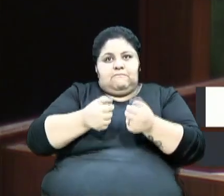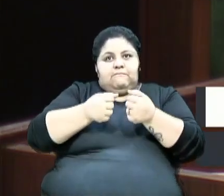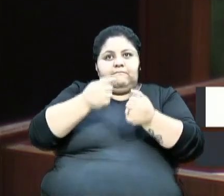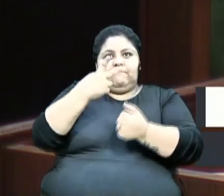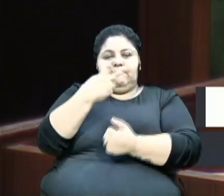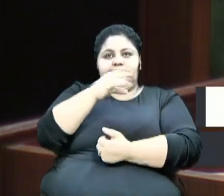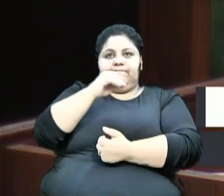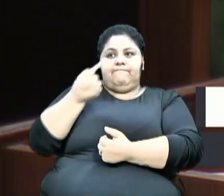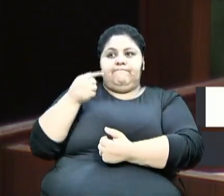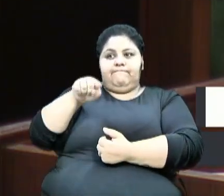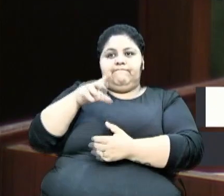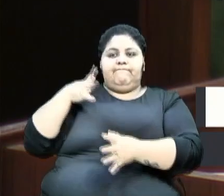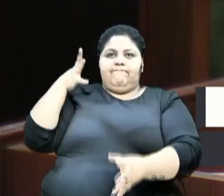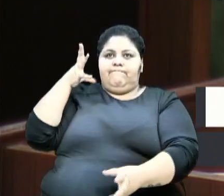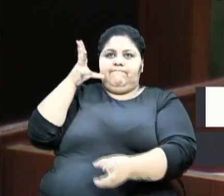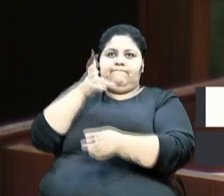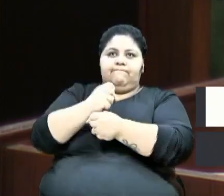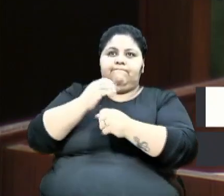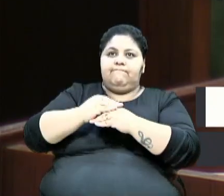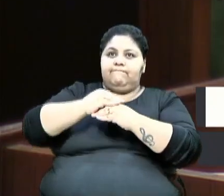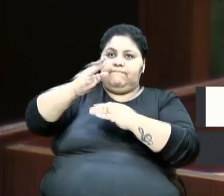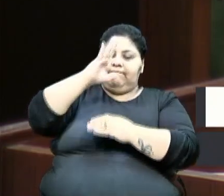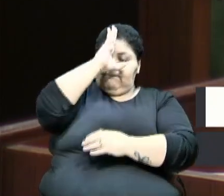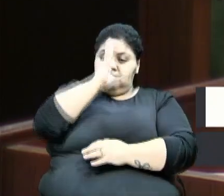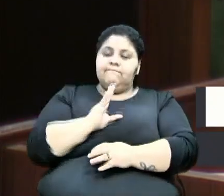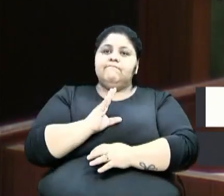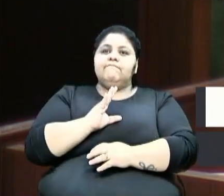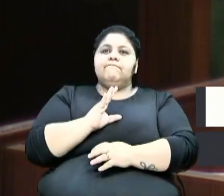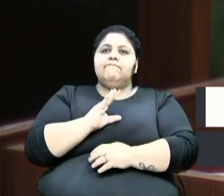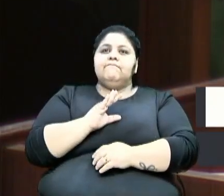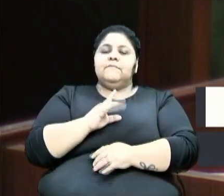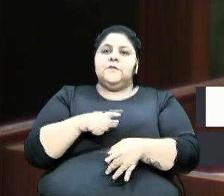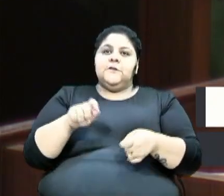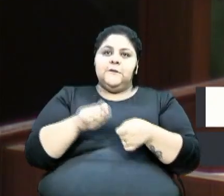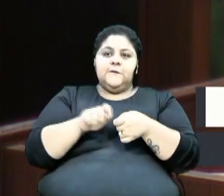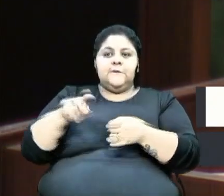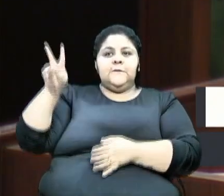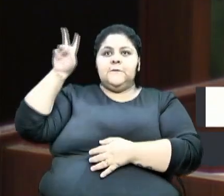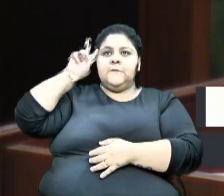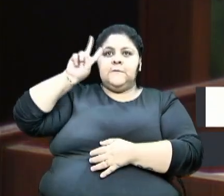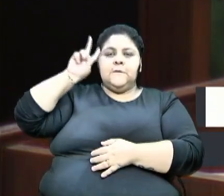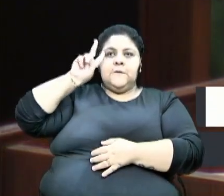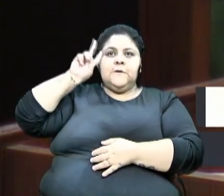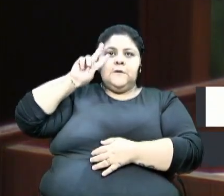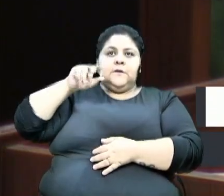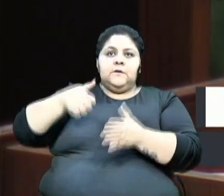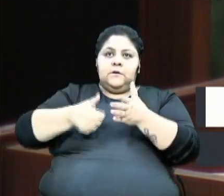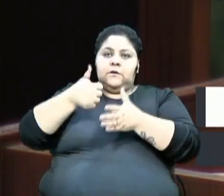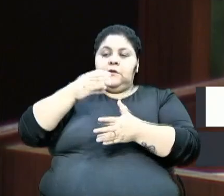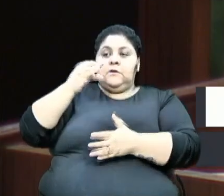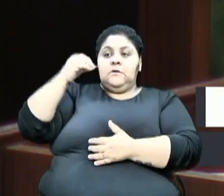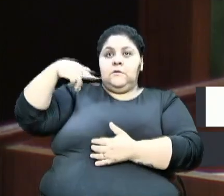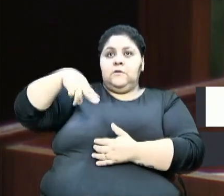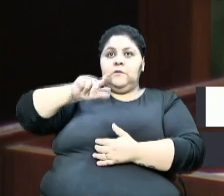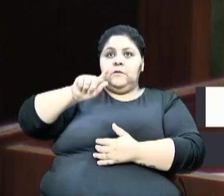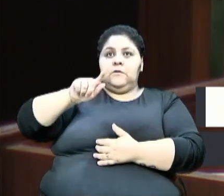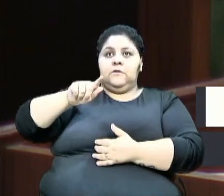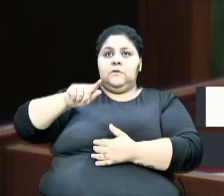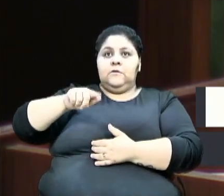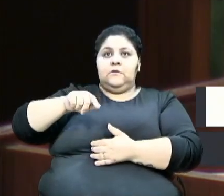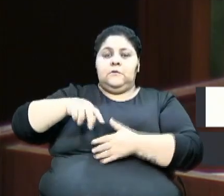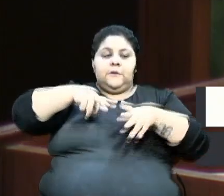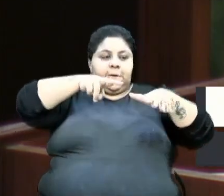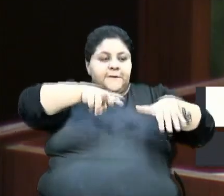seguimos castrando, a maioria gratuitamente. Fizemos história e fomos a primeira ONG da causa animal a desfilar no 7